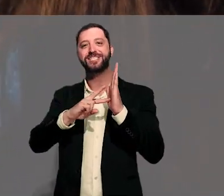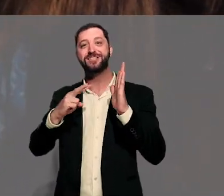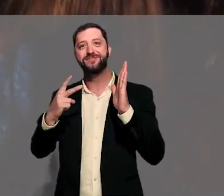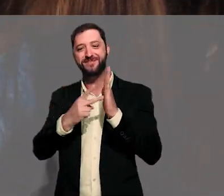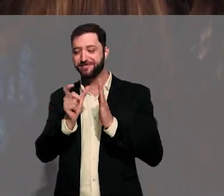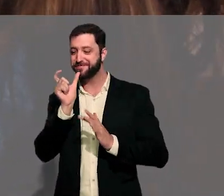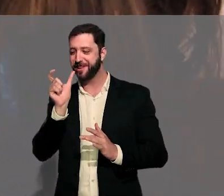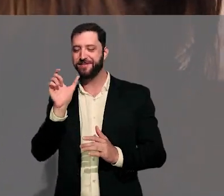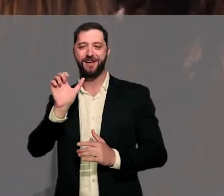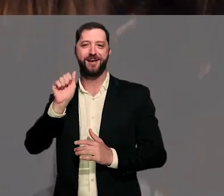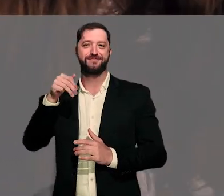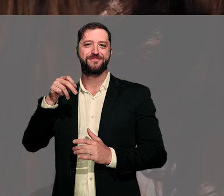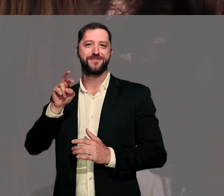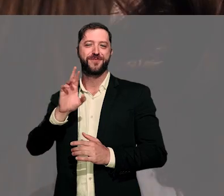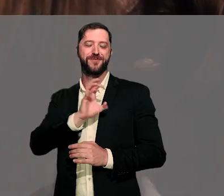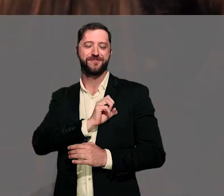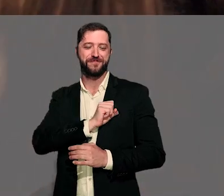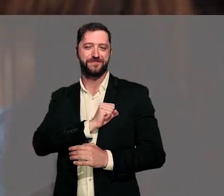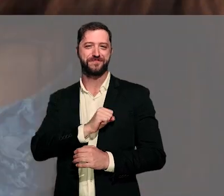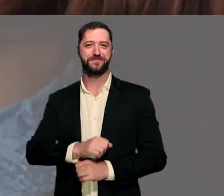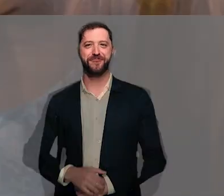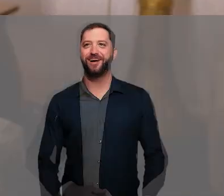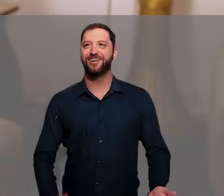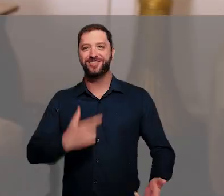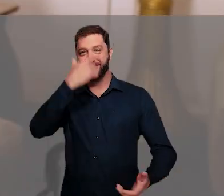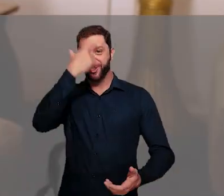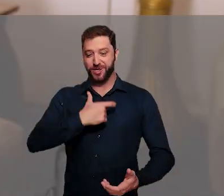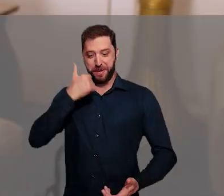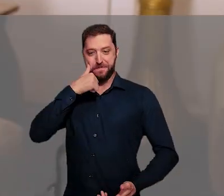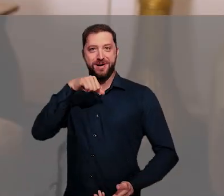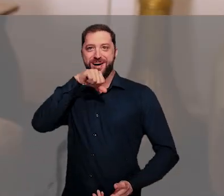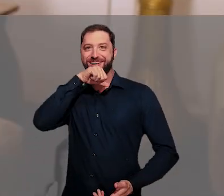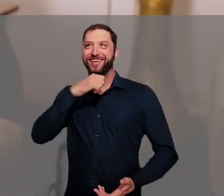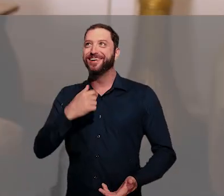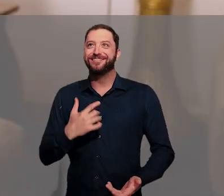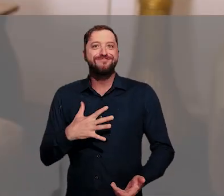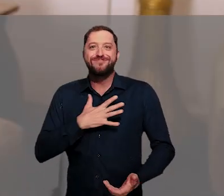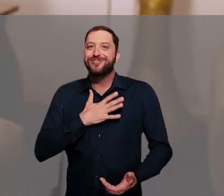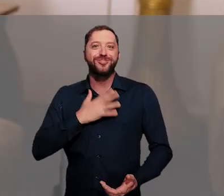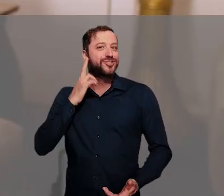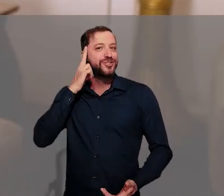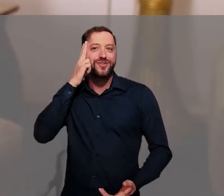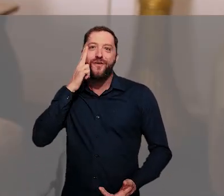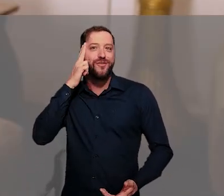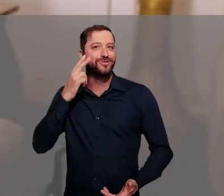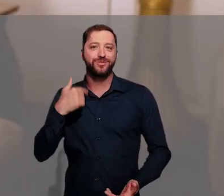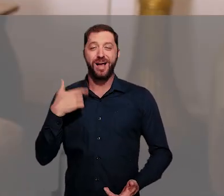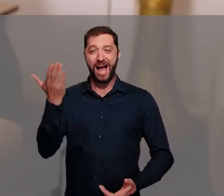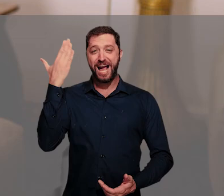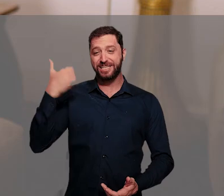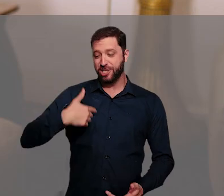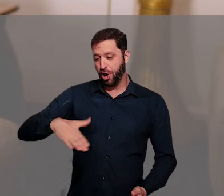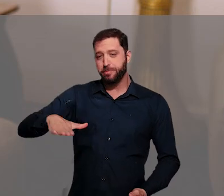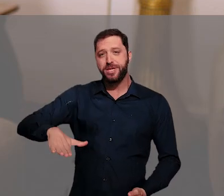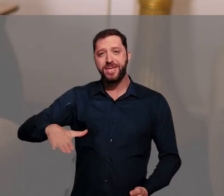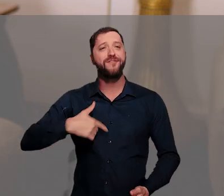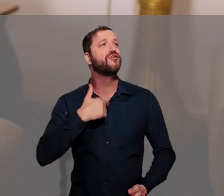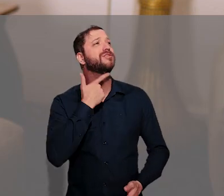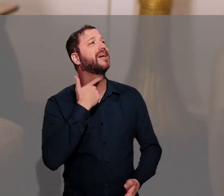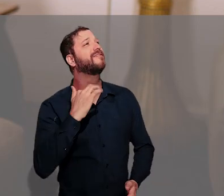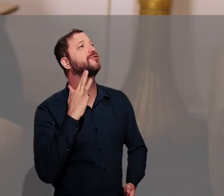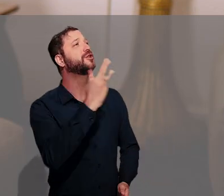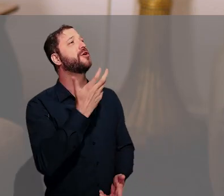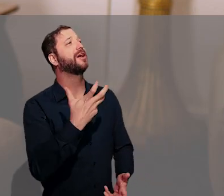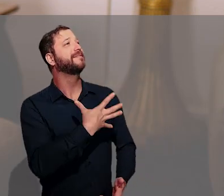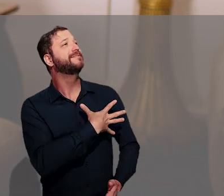novo significado para amar. Ser mãe é a realização do meu maior sonho. Desde pequena, eu sempre sonhei em